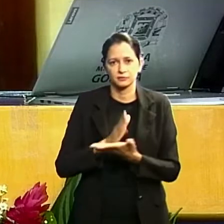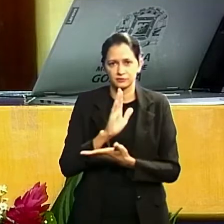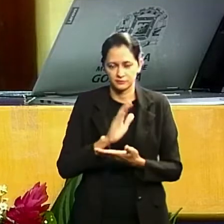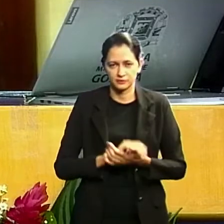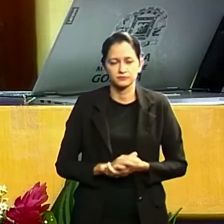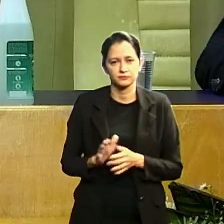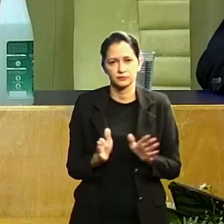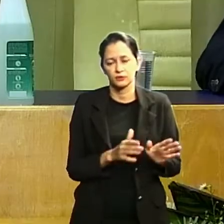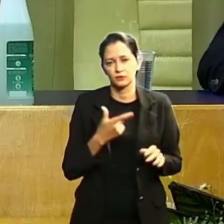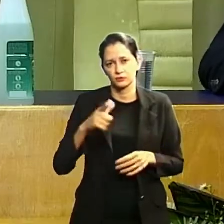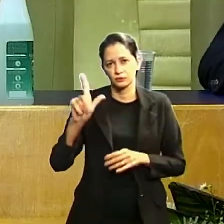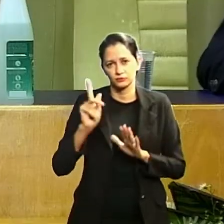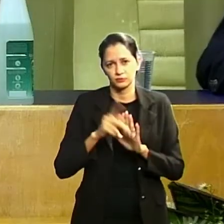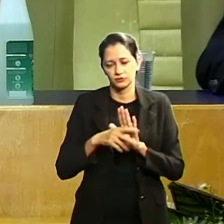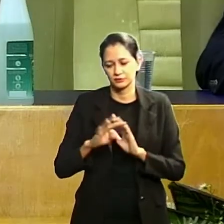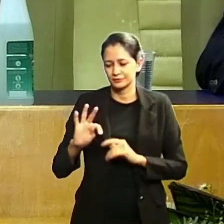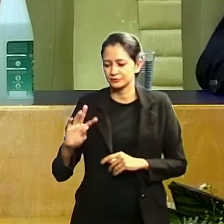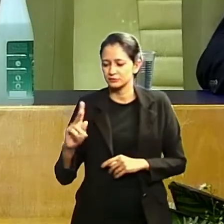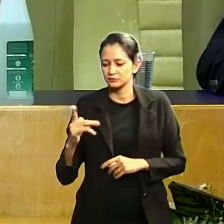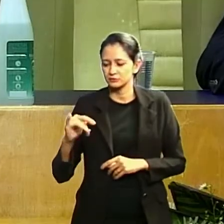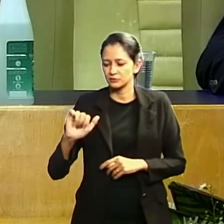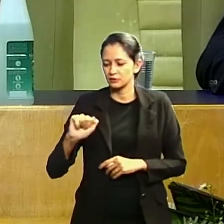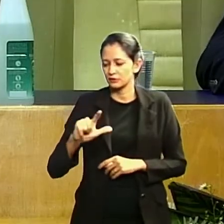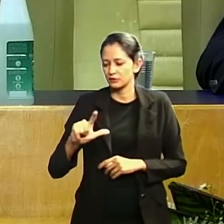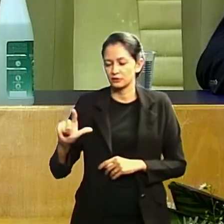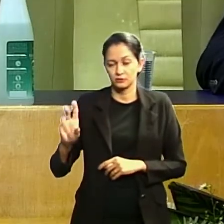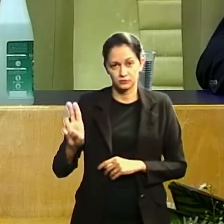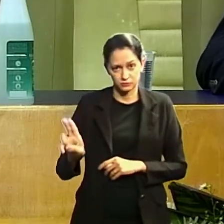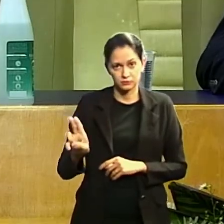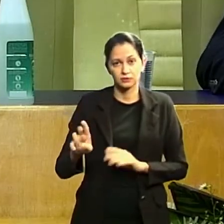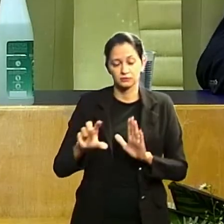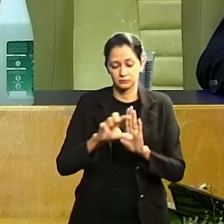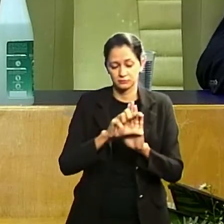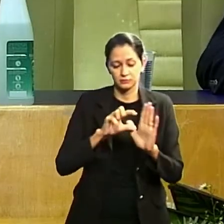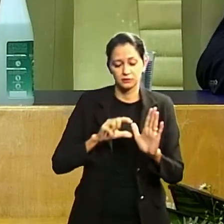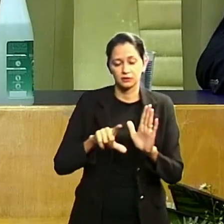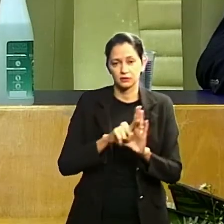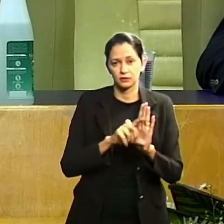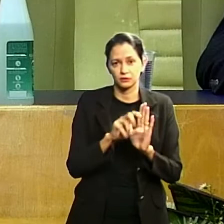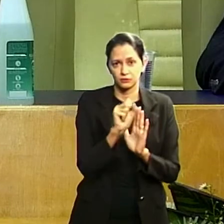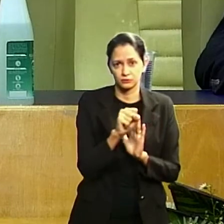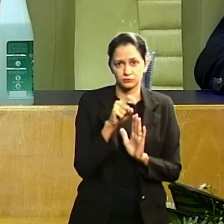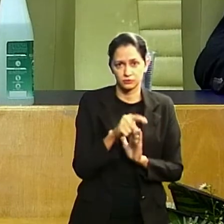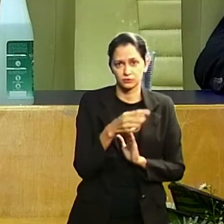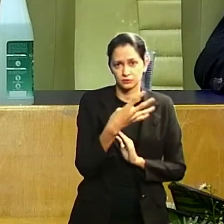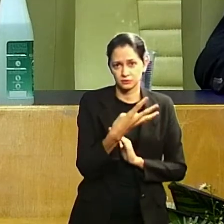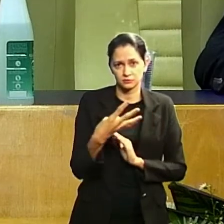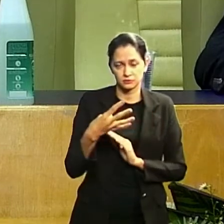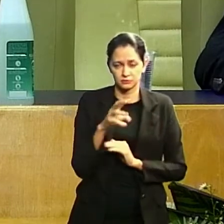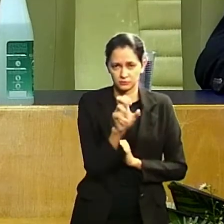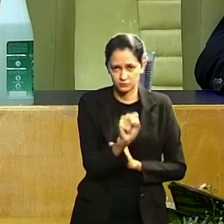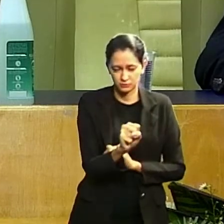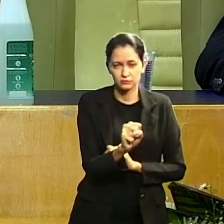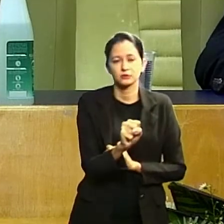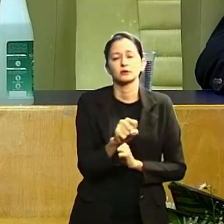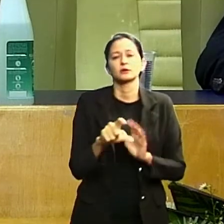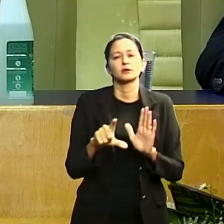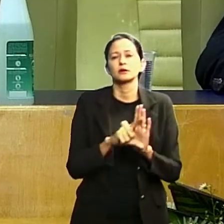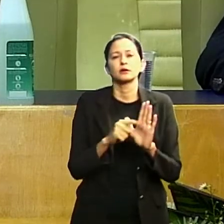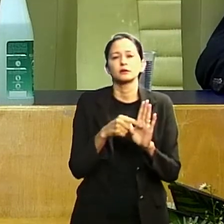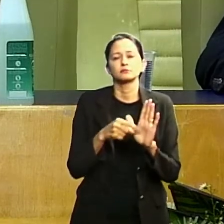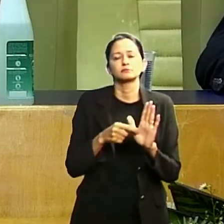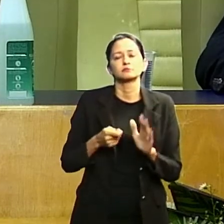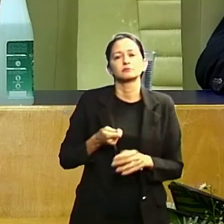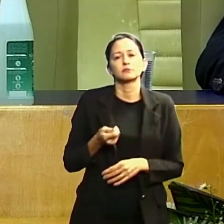Aprovado o projeto. Próximo. Próximo, Tiago Guiotti, altera e inclui o dispositivo da Lei 8.448 e da outras providências, lei que